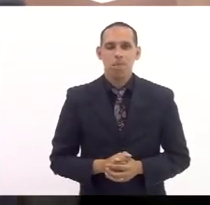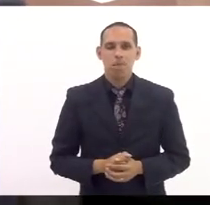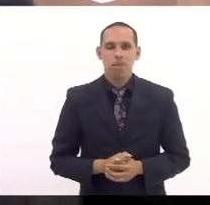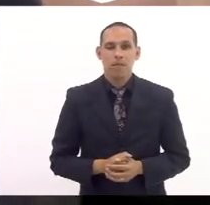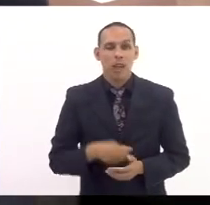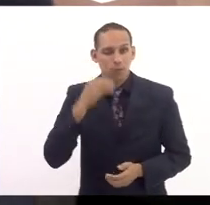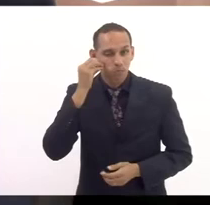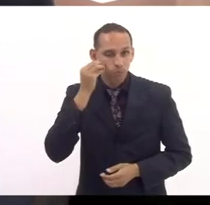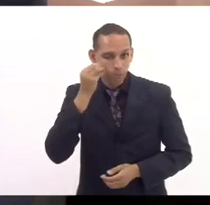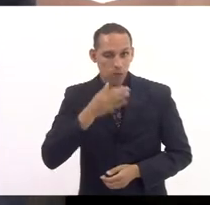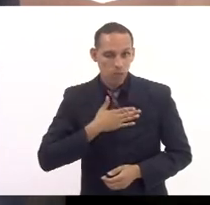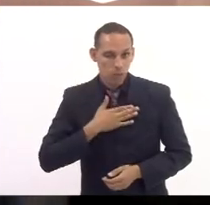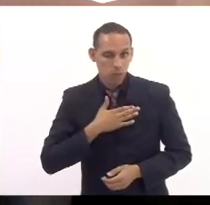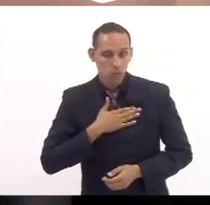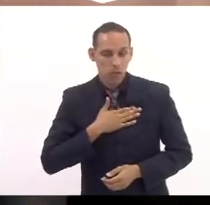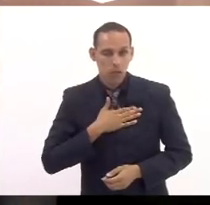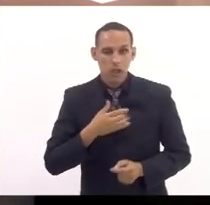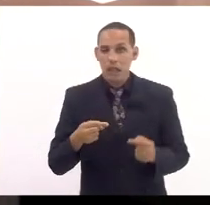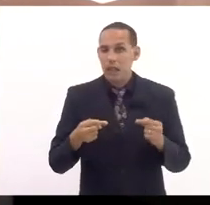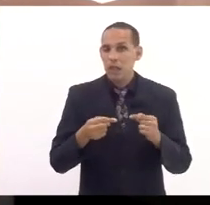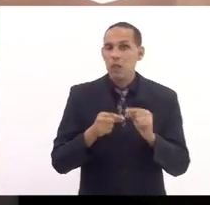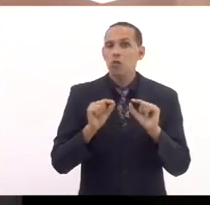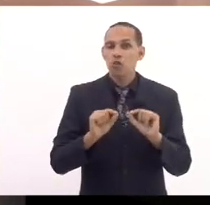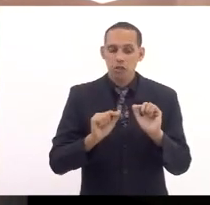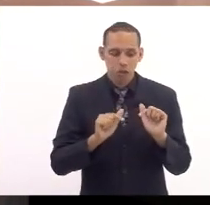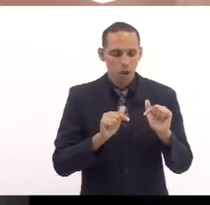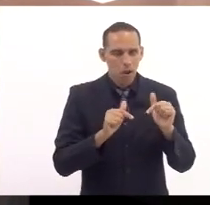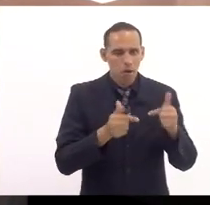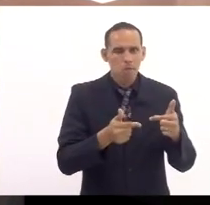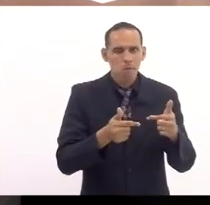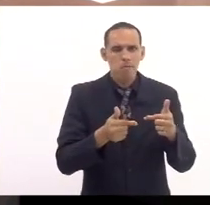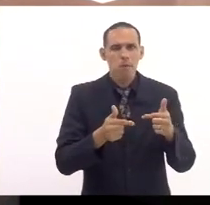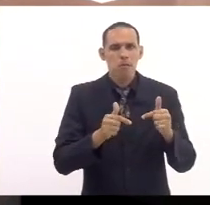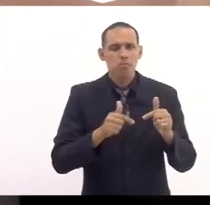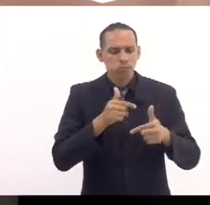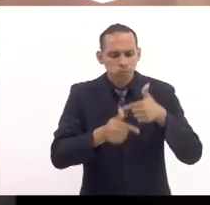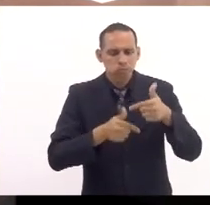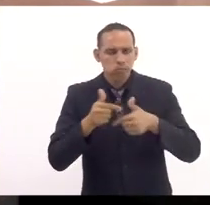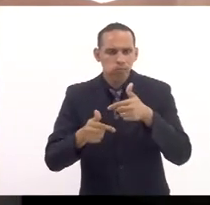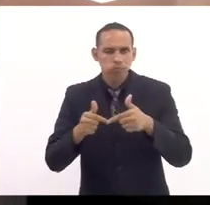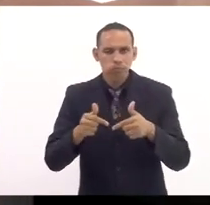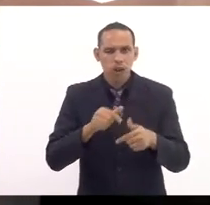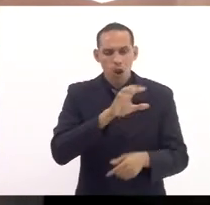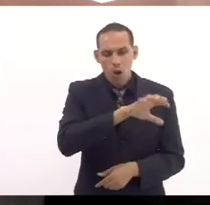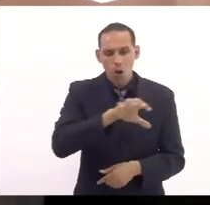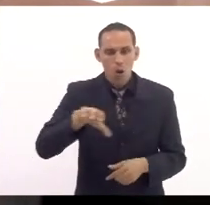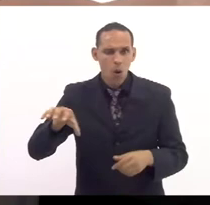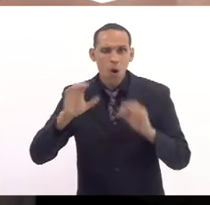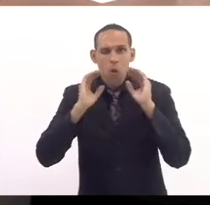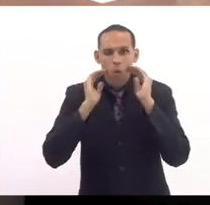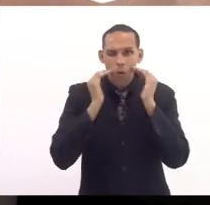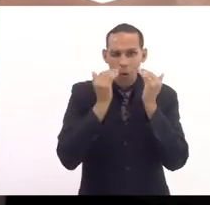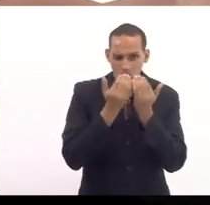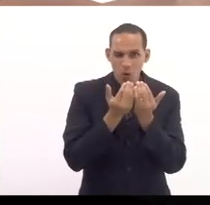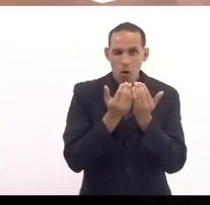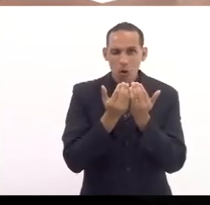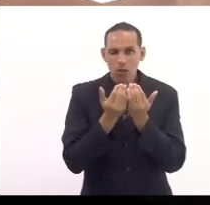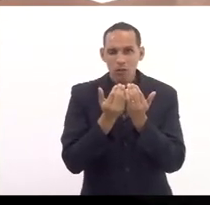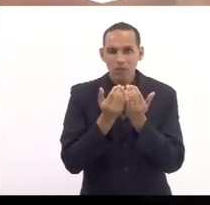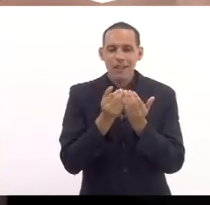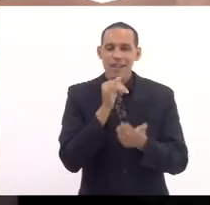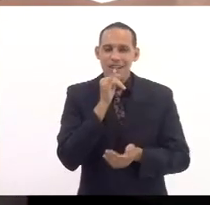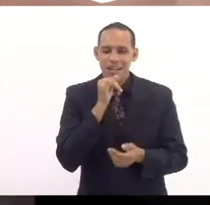pela minha experiência em relação a fazer operações nas comunidades onde se encontram essas estações, que foram, né, a do